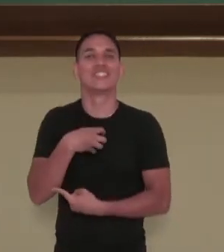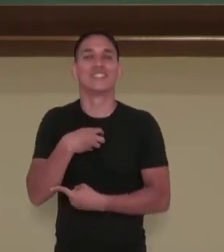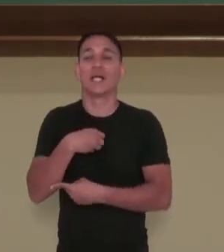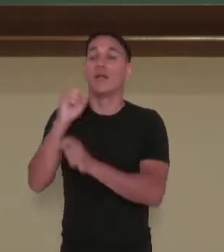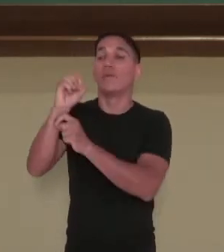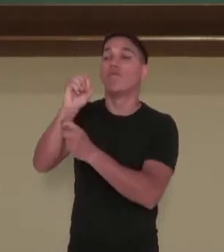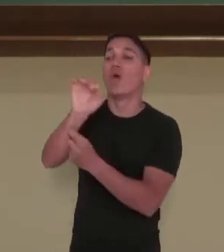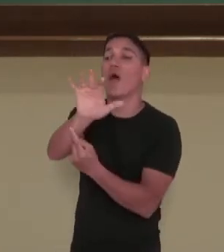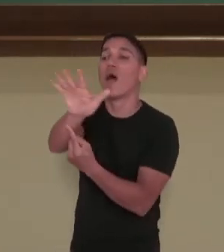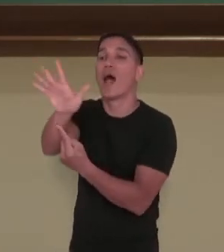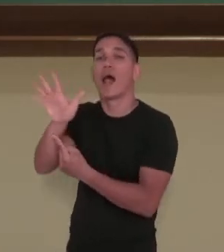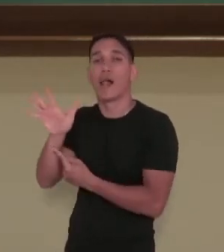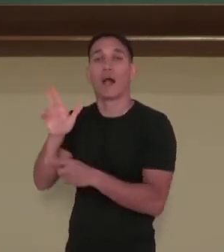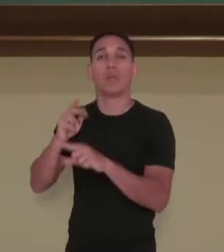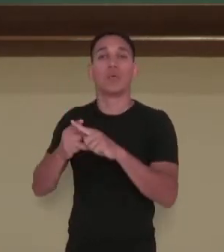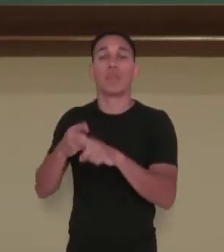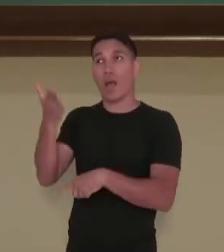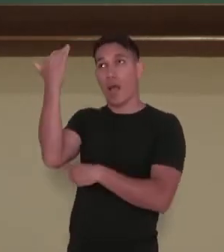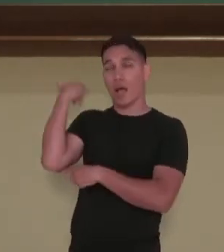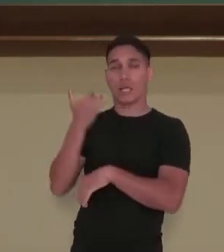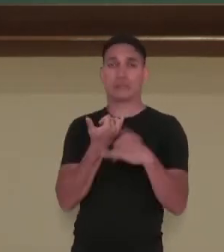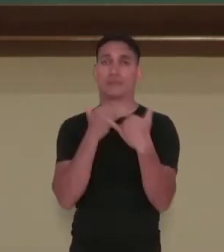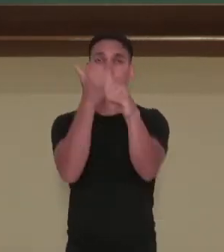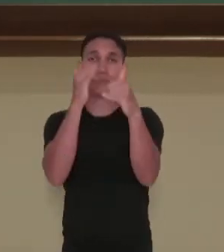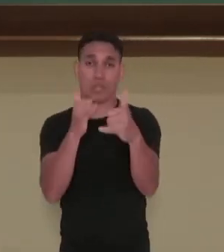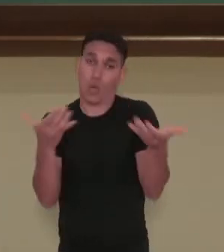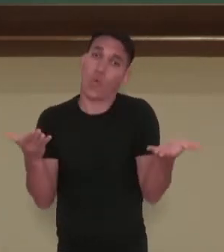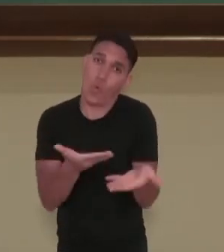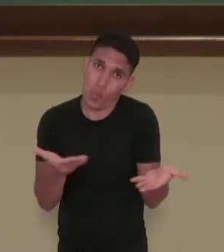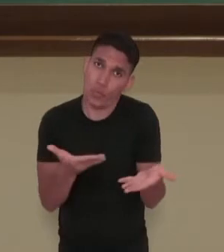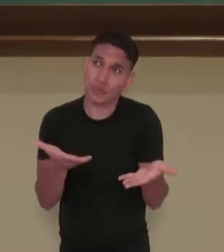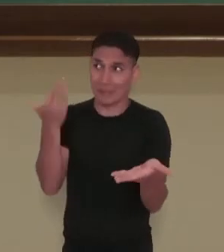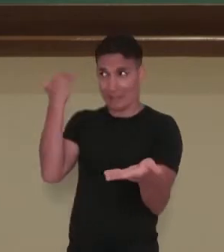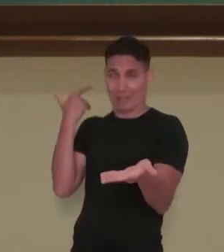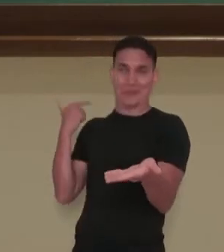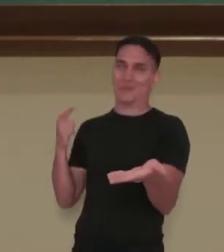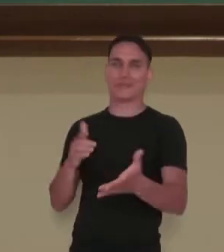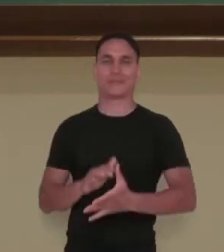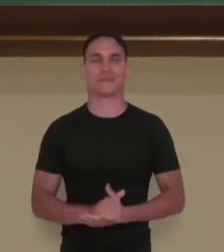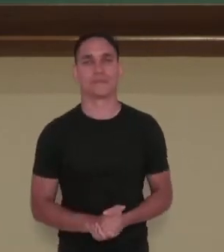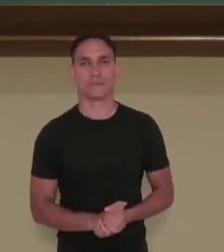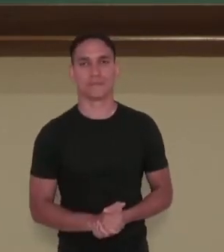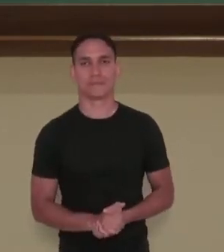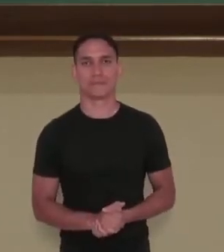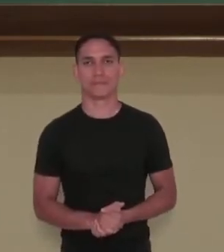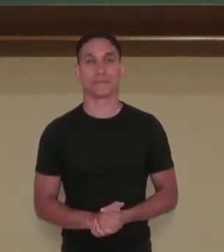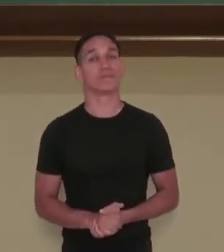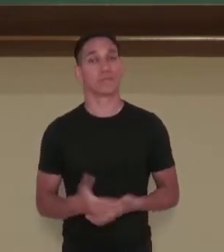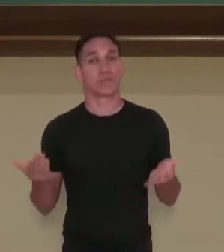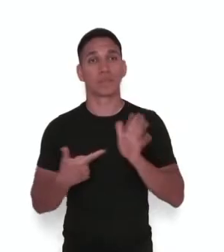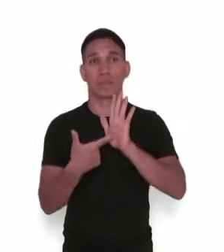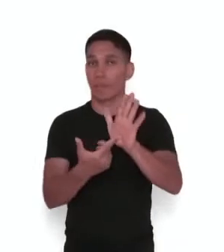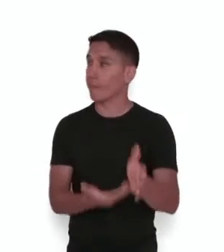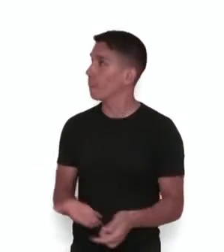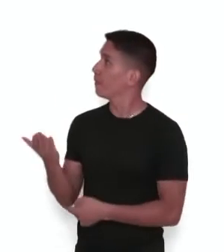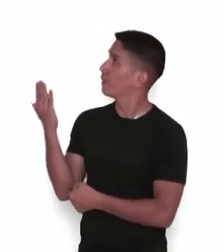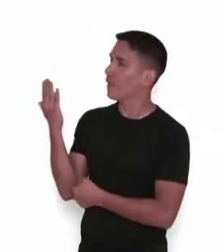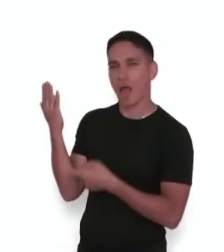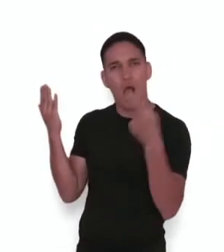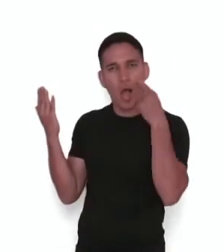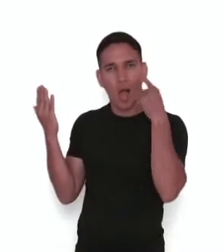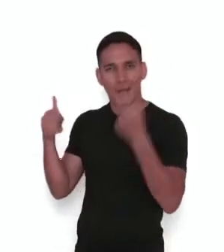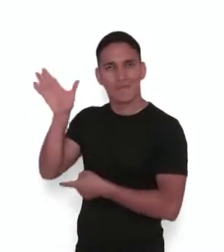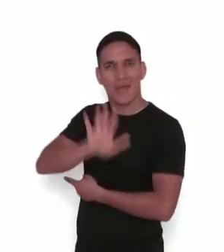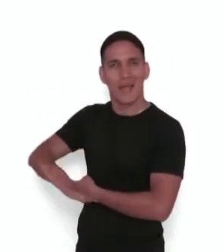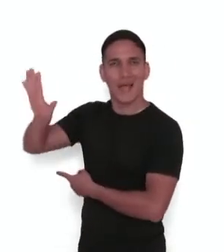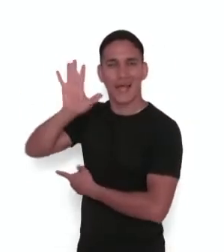quando ainda não havia a eletricidade que nós conhecemos nos dias de hoje. Aqui eu trouxe para vocês, observem essa